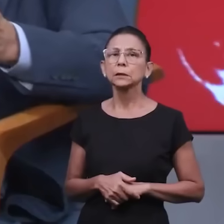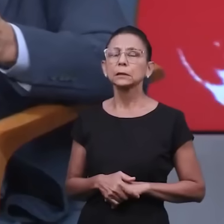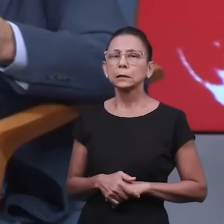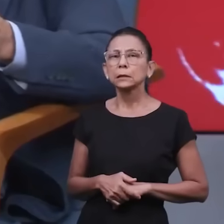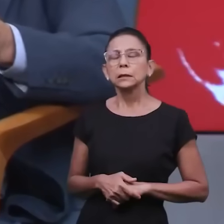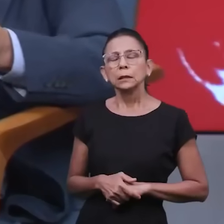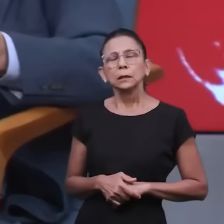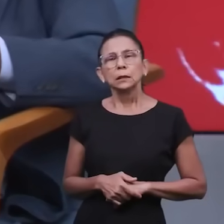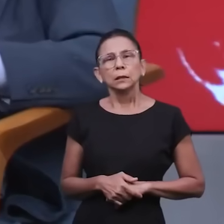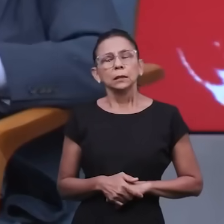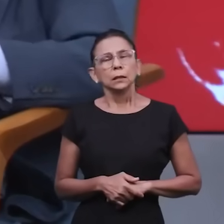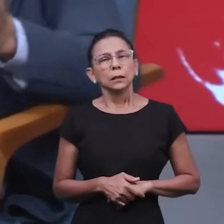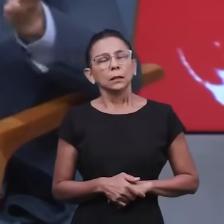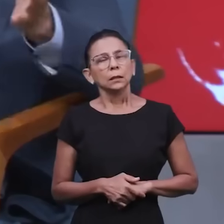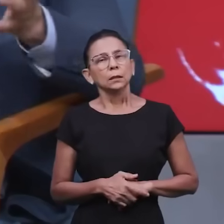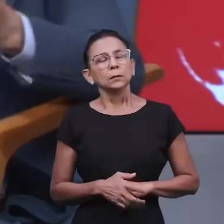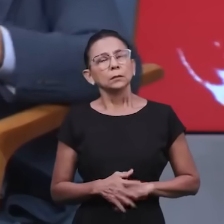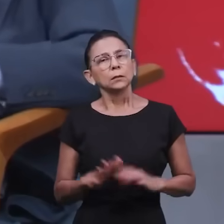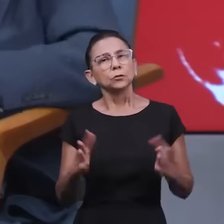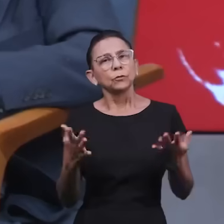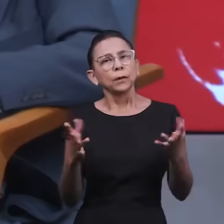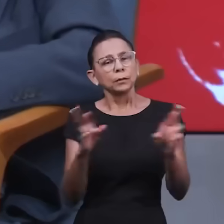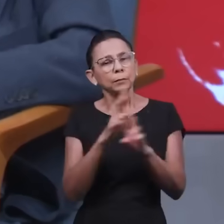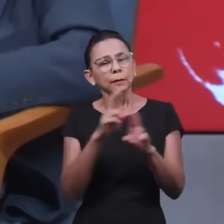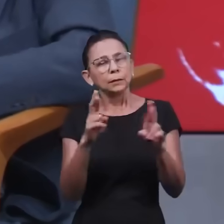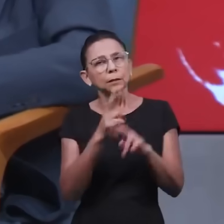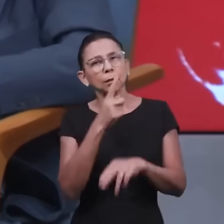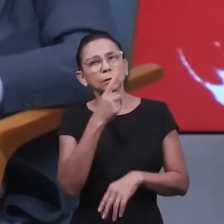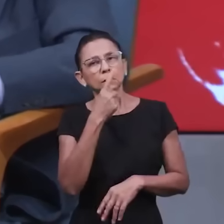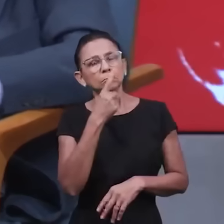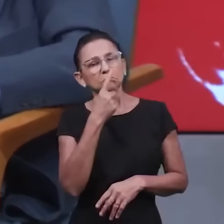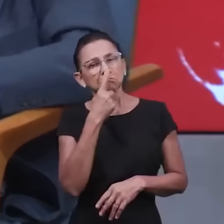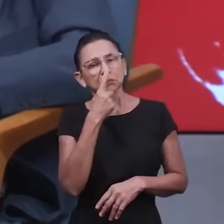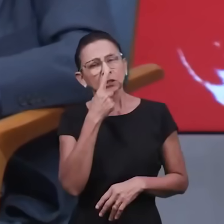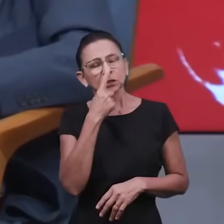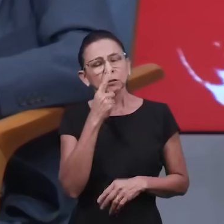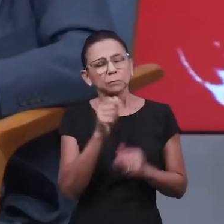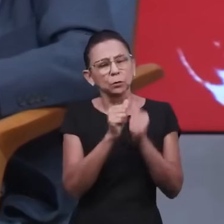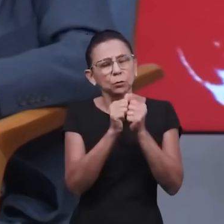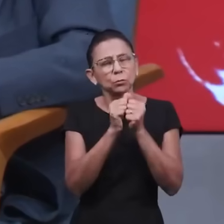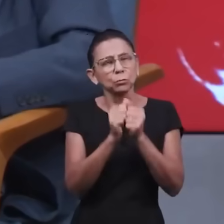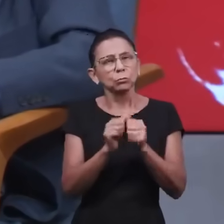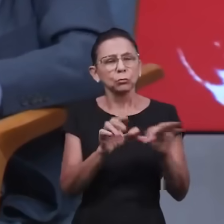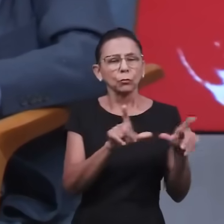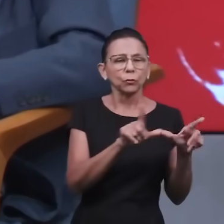ele se aproximou muito de Paulo, tanto que Lucas viajou muito com Paulo, talvez